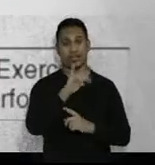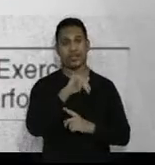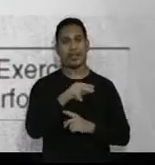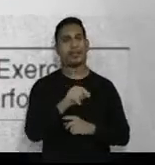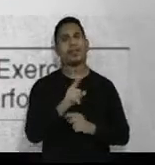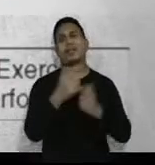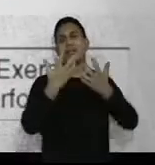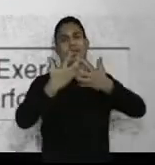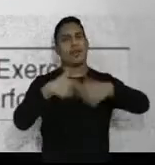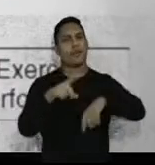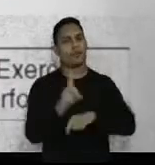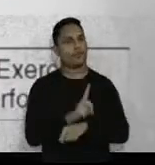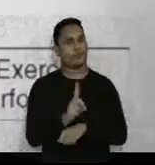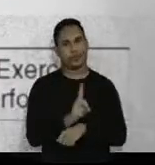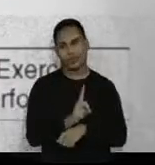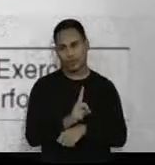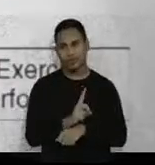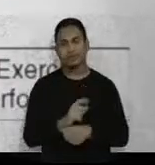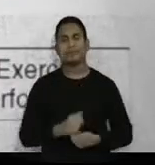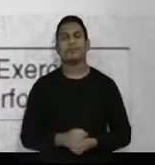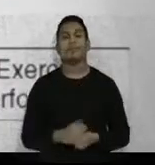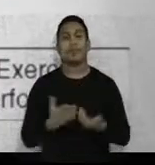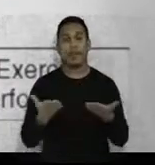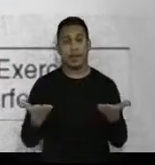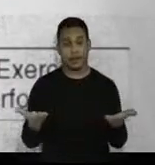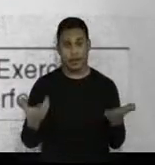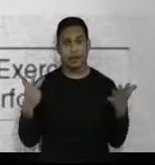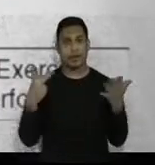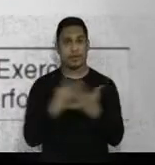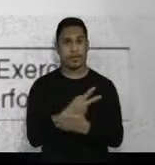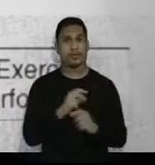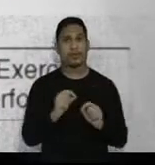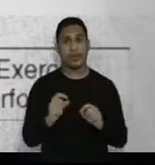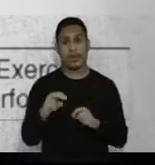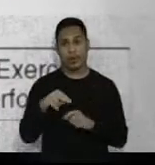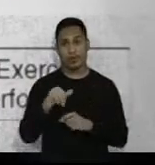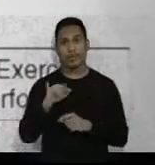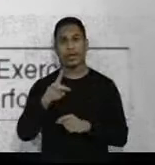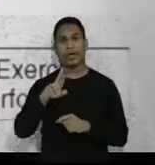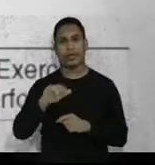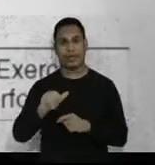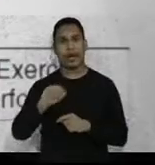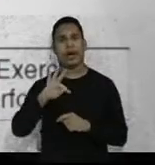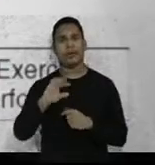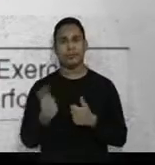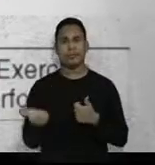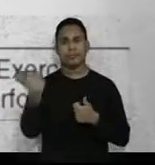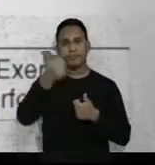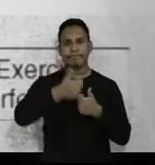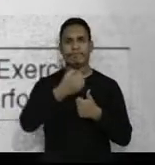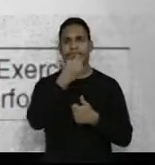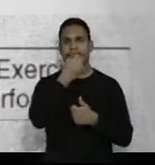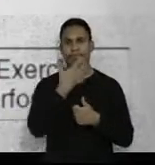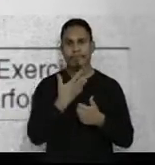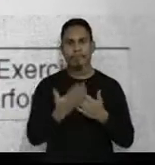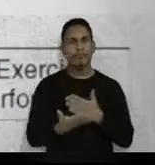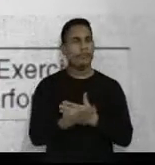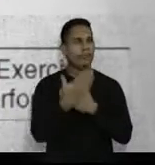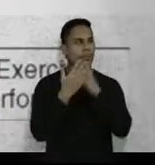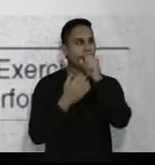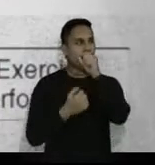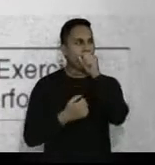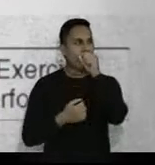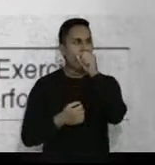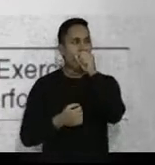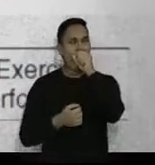nítrico. Então, acaba que o nitrato vai ter esse benefício. Deixa eu só baixar o telefone aqui, porque também... Pronto, senão vai ficar